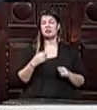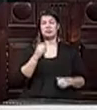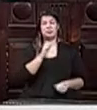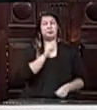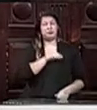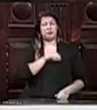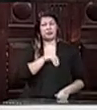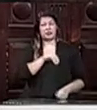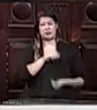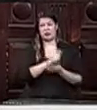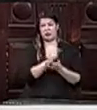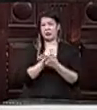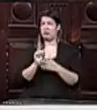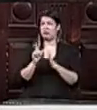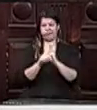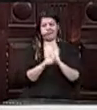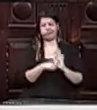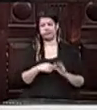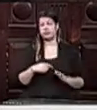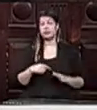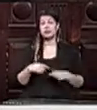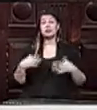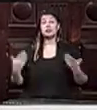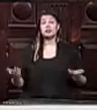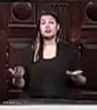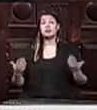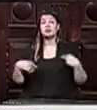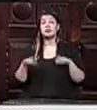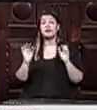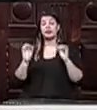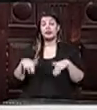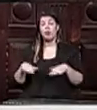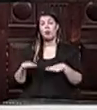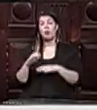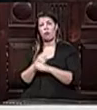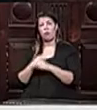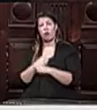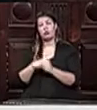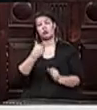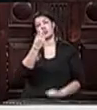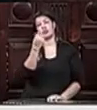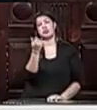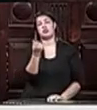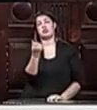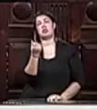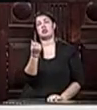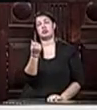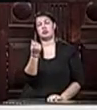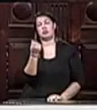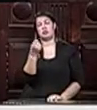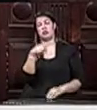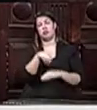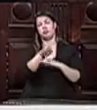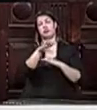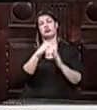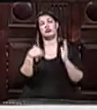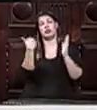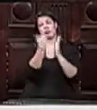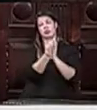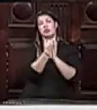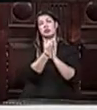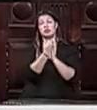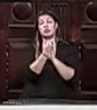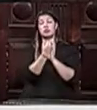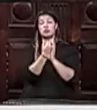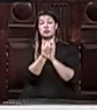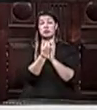E no final do ano passado, a própria Secretaria de Educação deu uma contribuição a mais ao acirramento